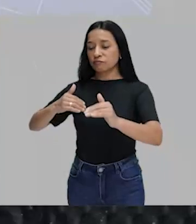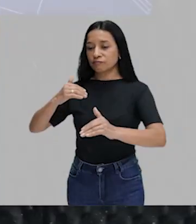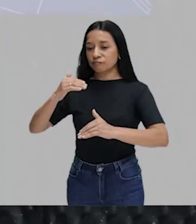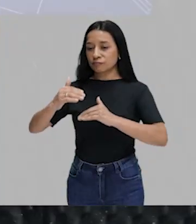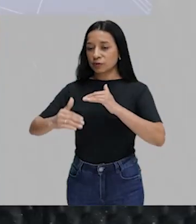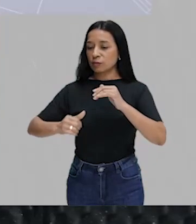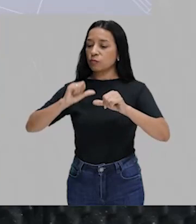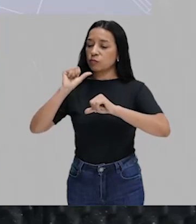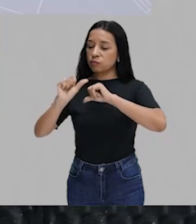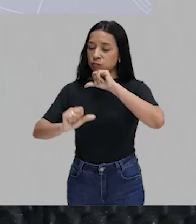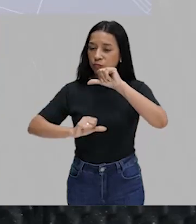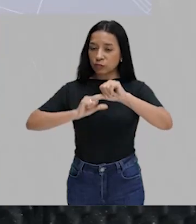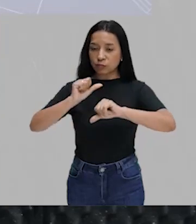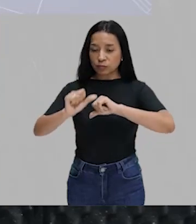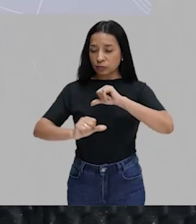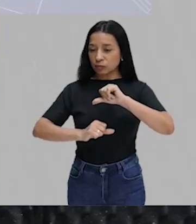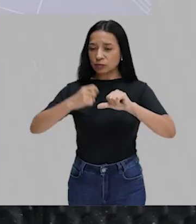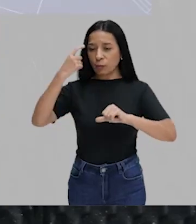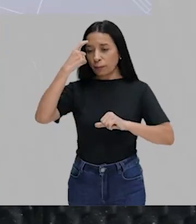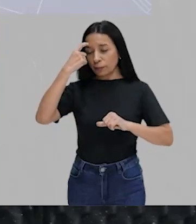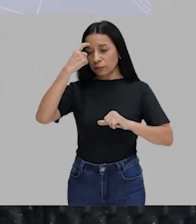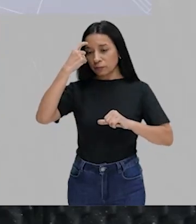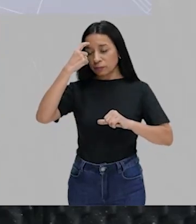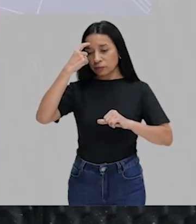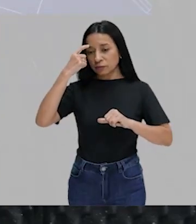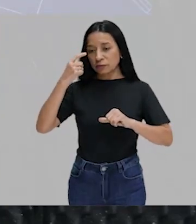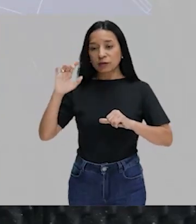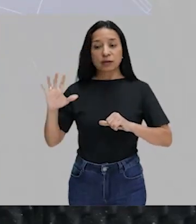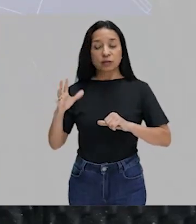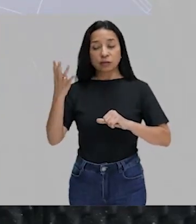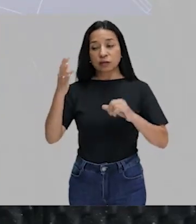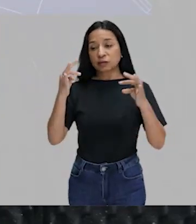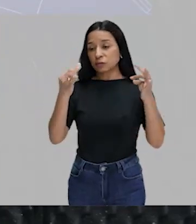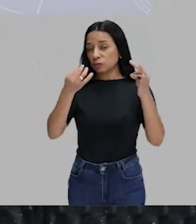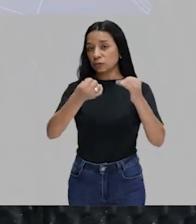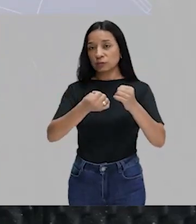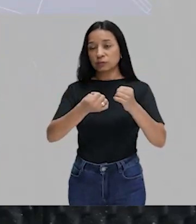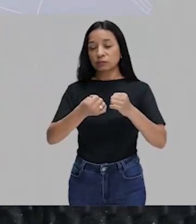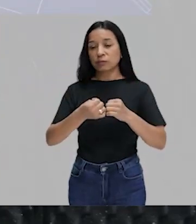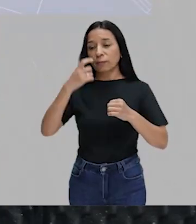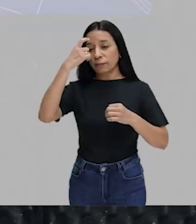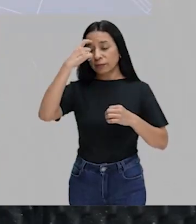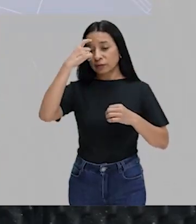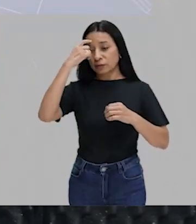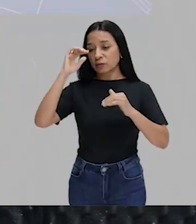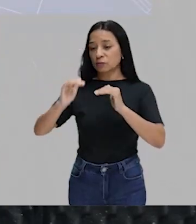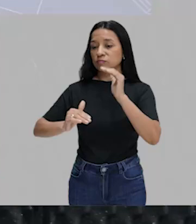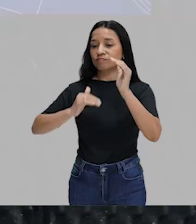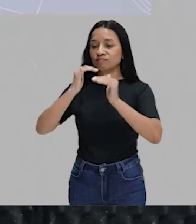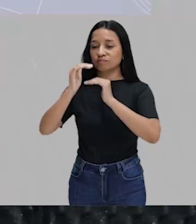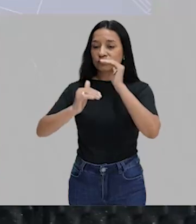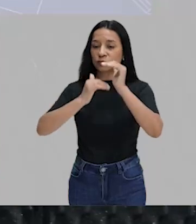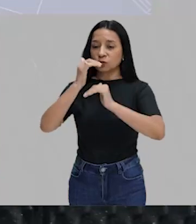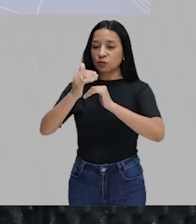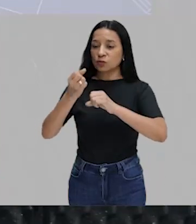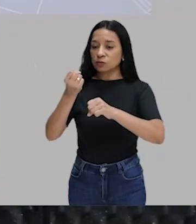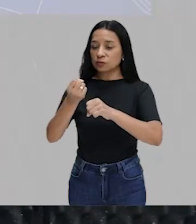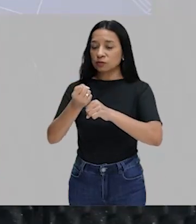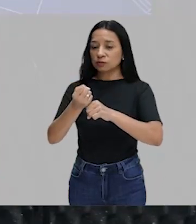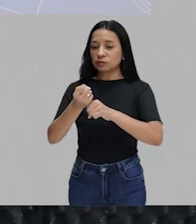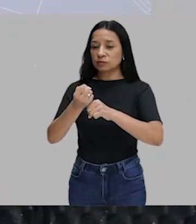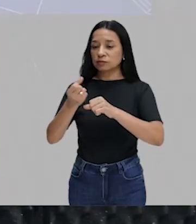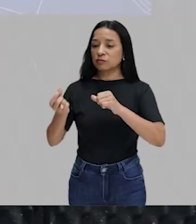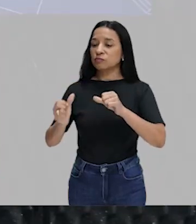havendo assim, mudanças de pensamento. Isso acontece com todo mundo, né? O pensamento ele evolui, ele se constrói, ele